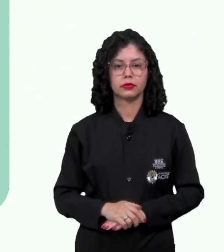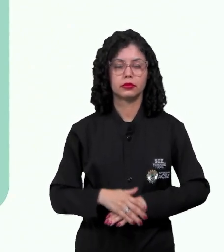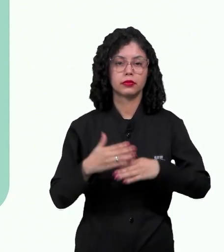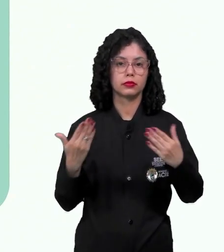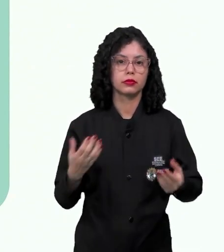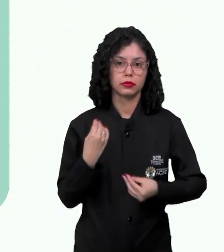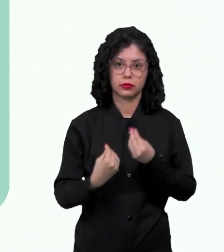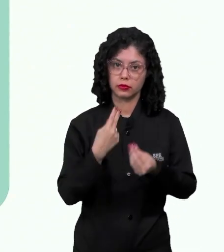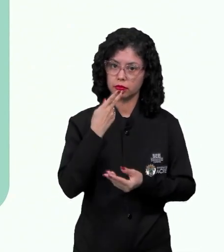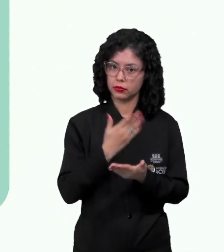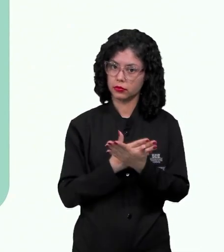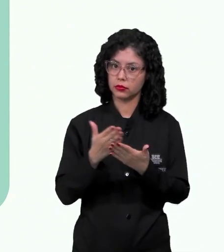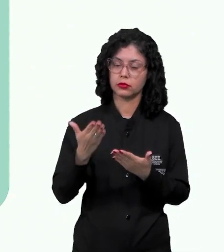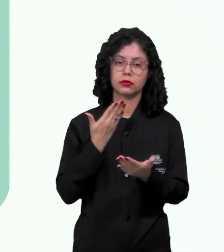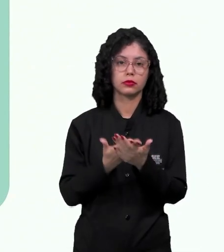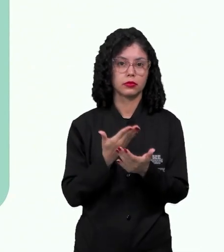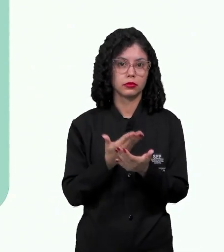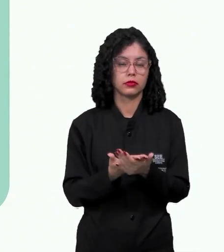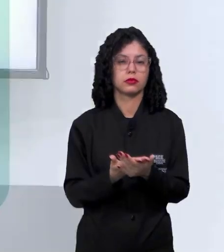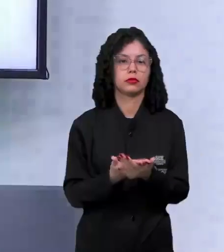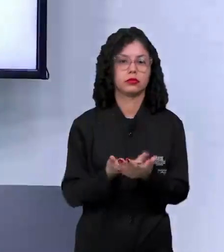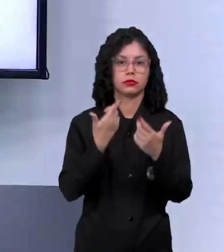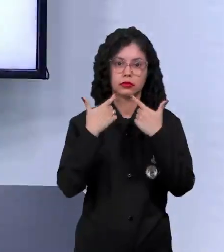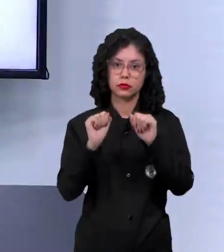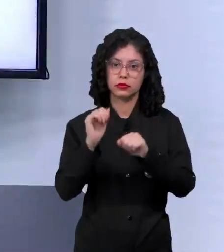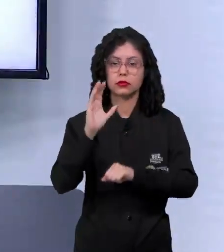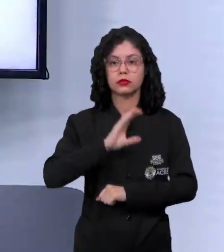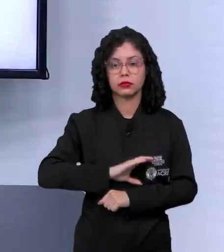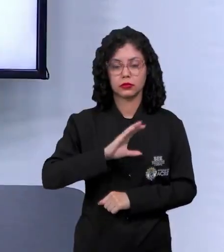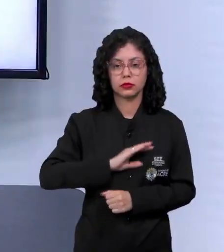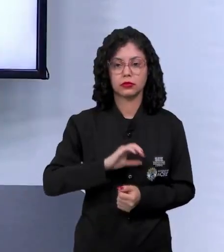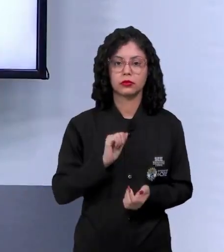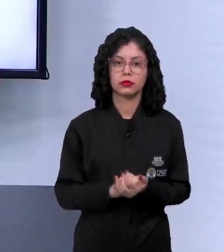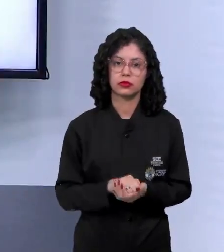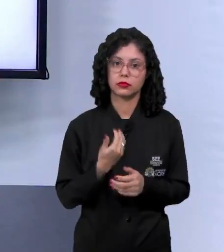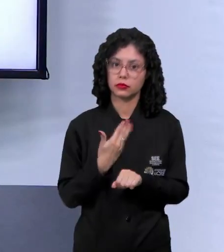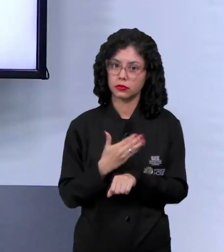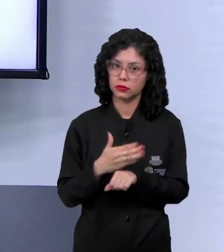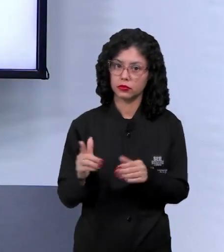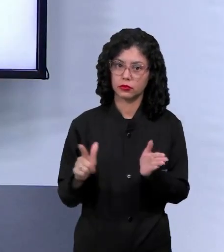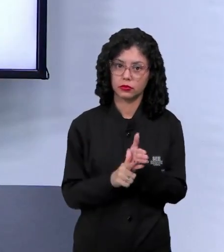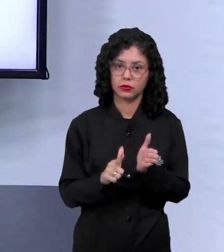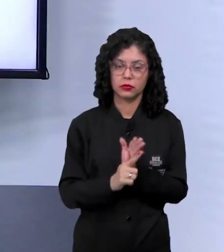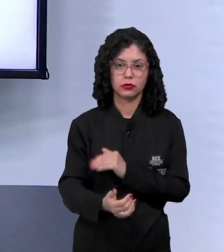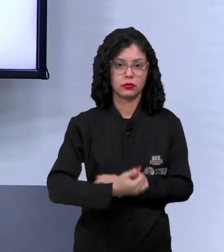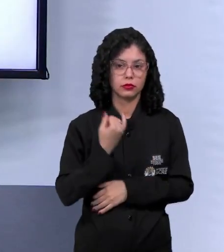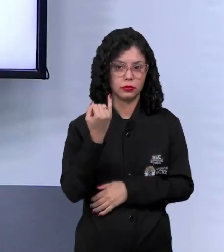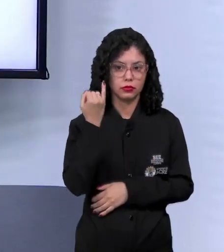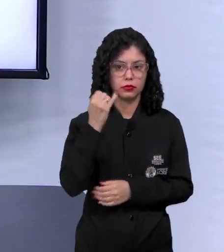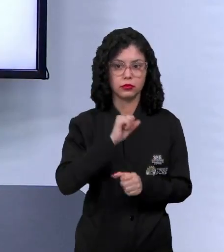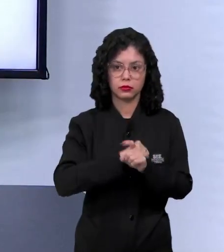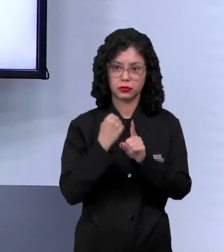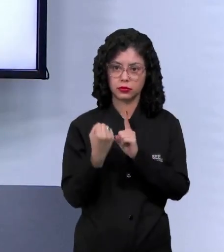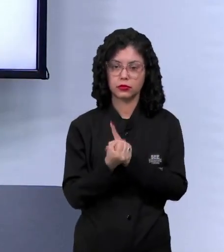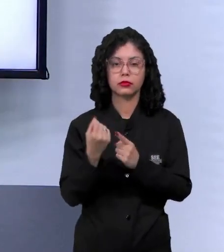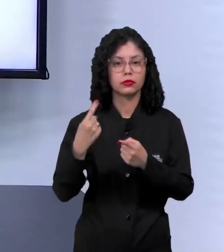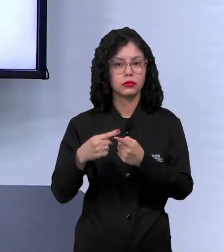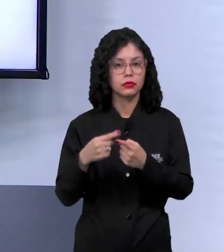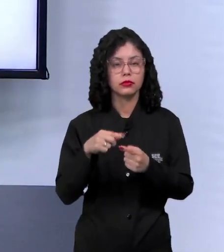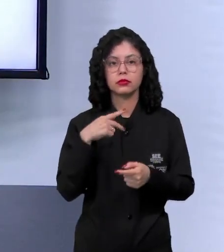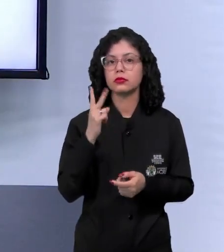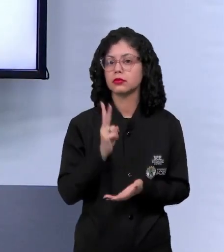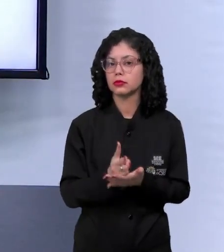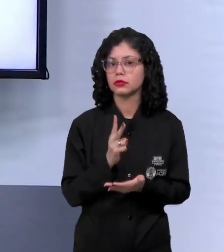Então, como eu falei lá no início da nossa aula, a língua portuguesa, ela exerce um papel muito importante na sociedade, porque nós